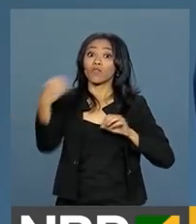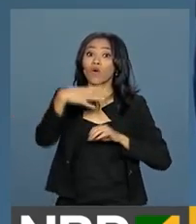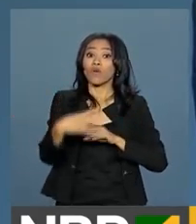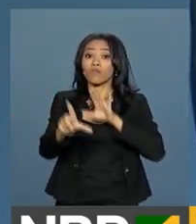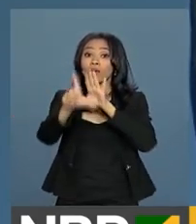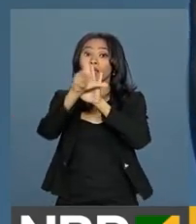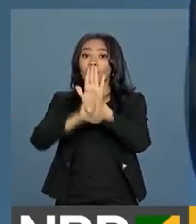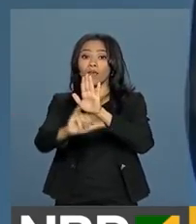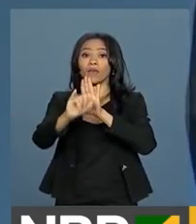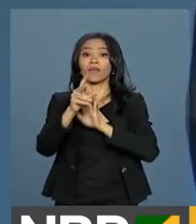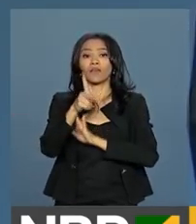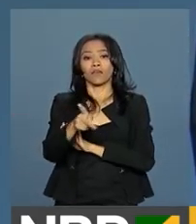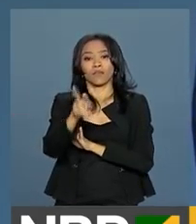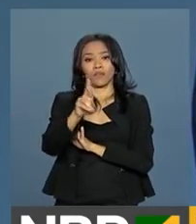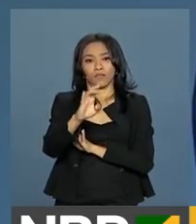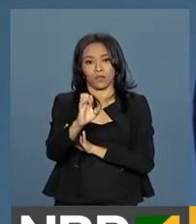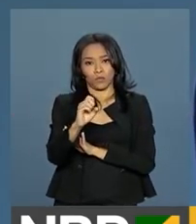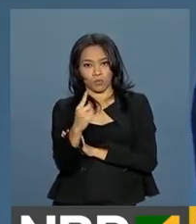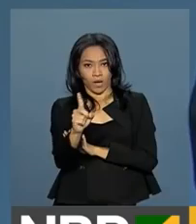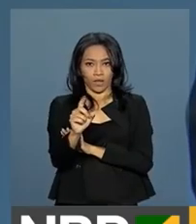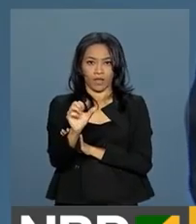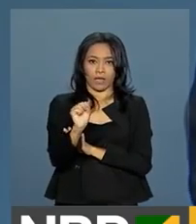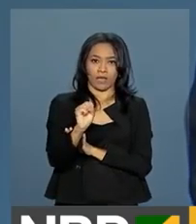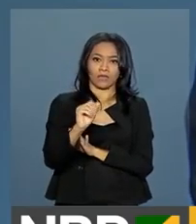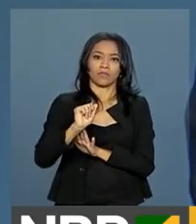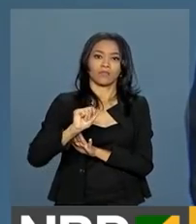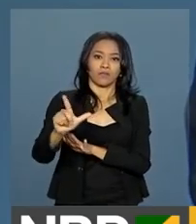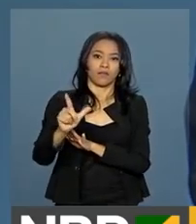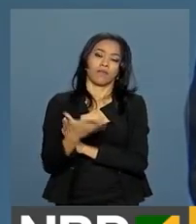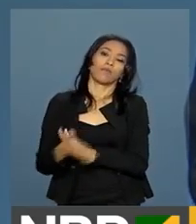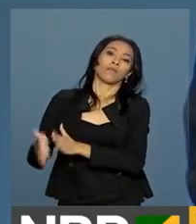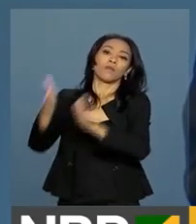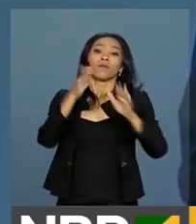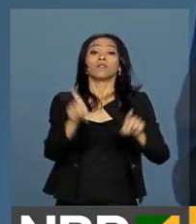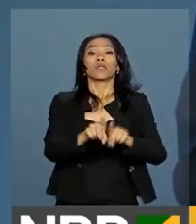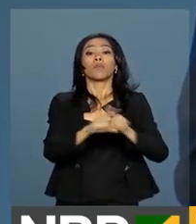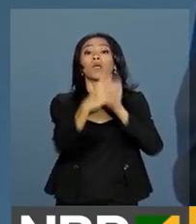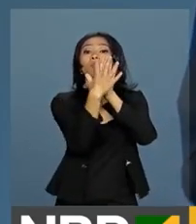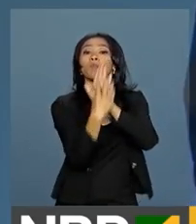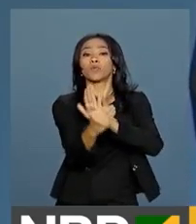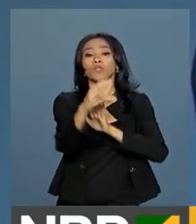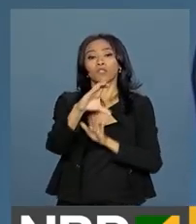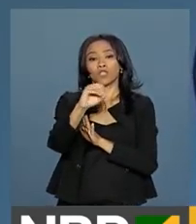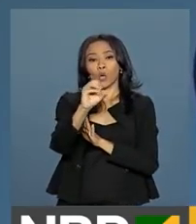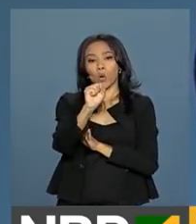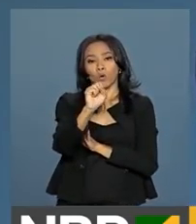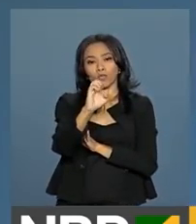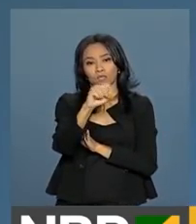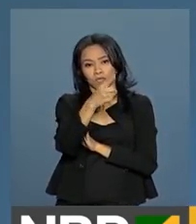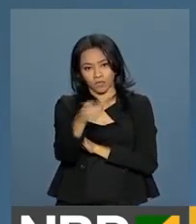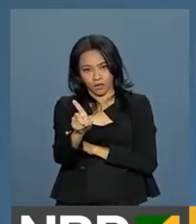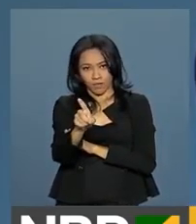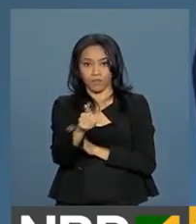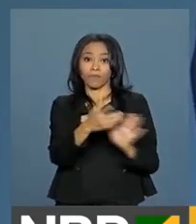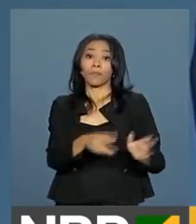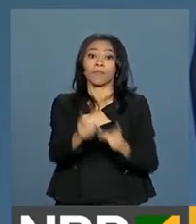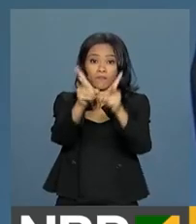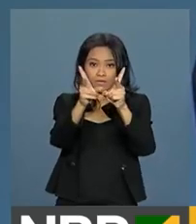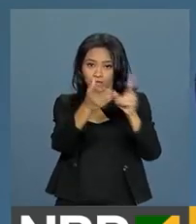na expansão das concessões e privatizações na modernização